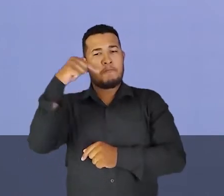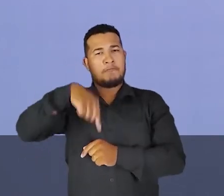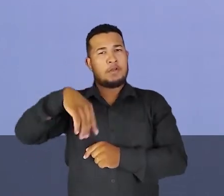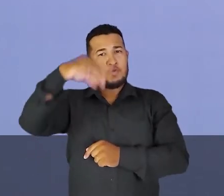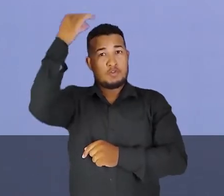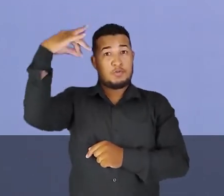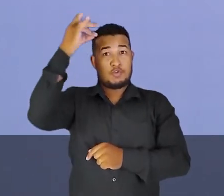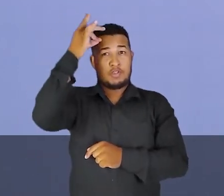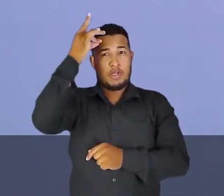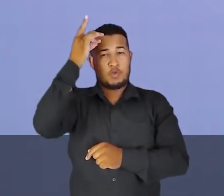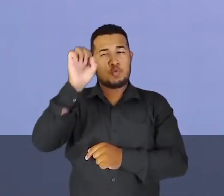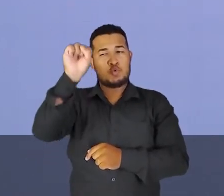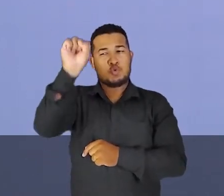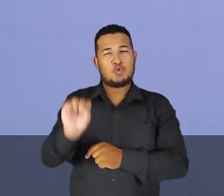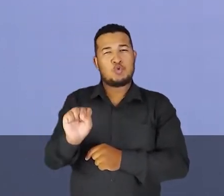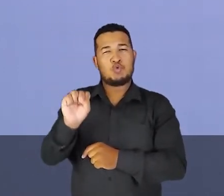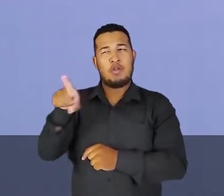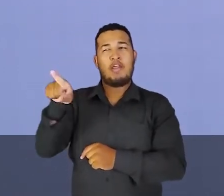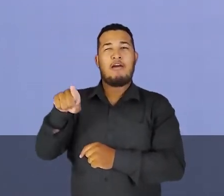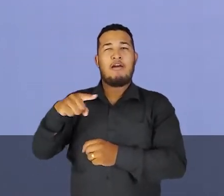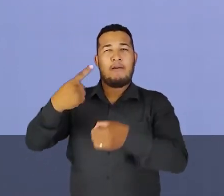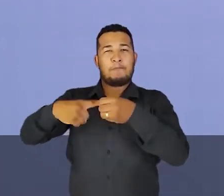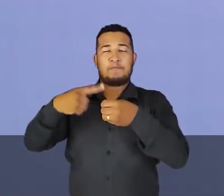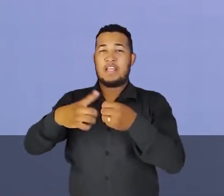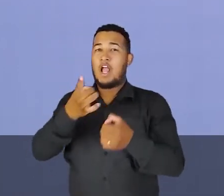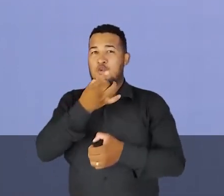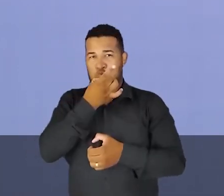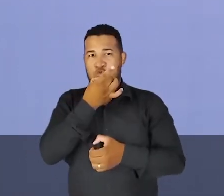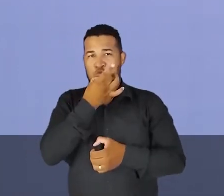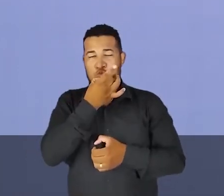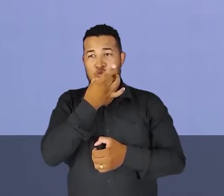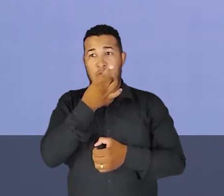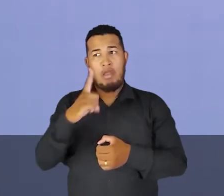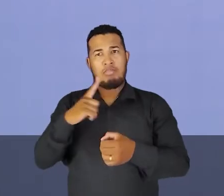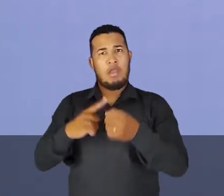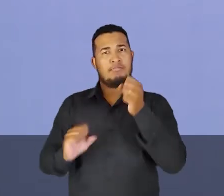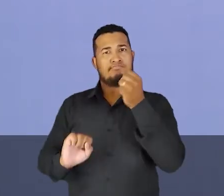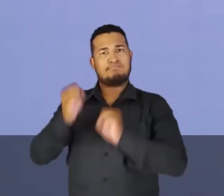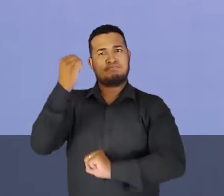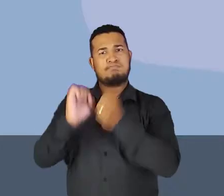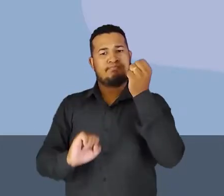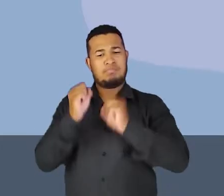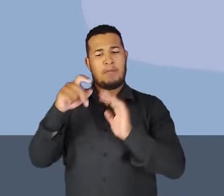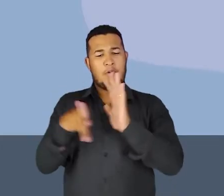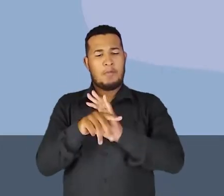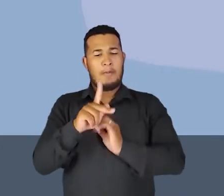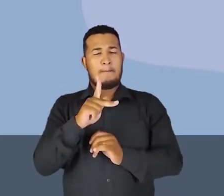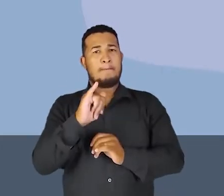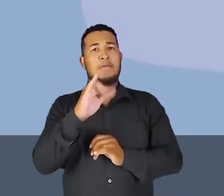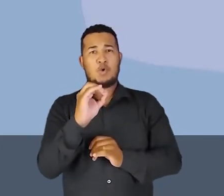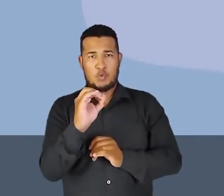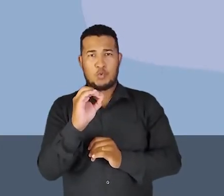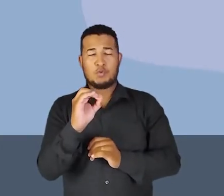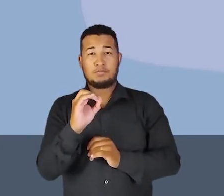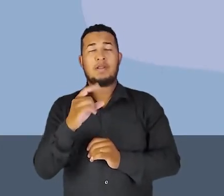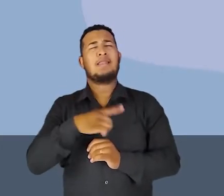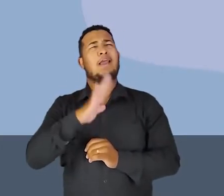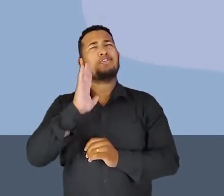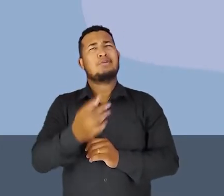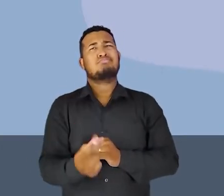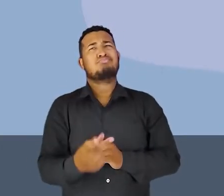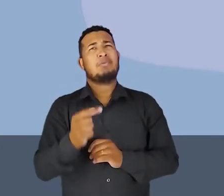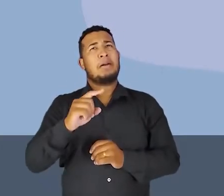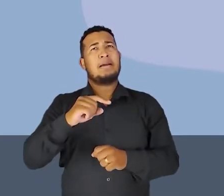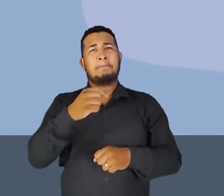sul do estado, em Cachoeiro do Itapemirim, né, uma fábrica de pios. É tradicional, ela já é centenária,